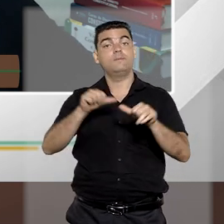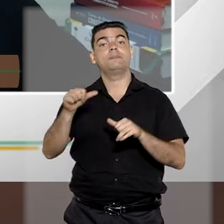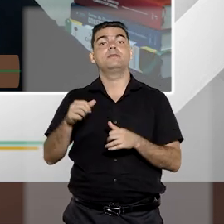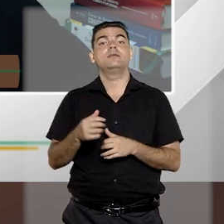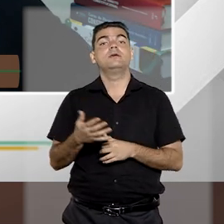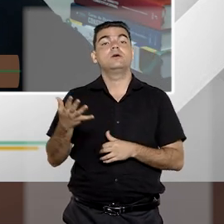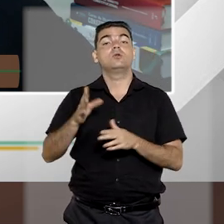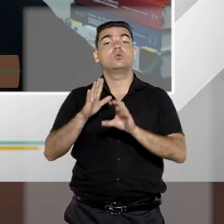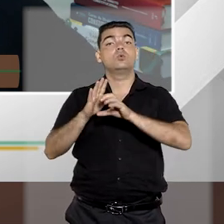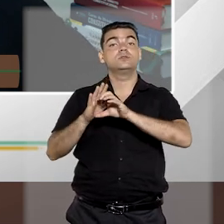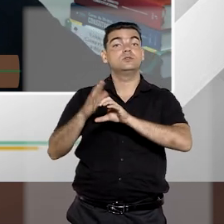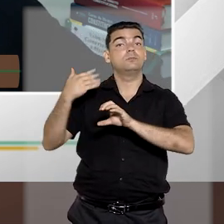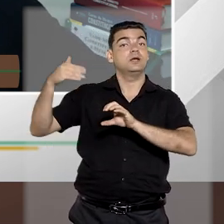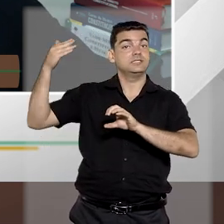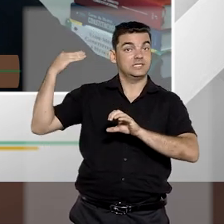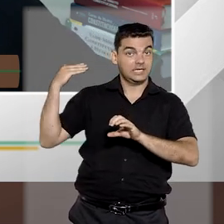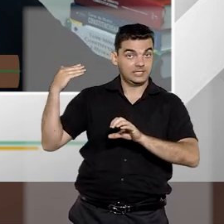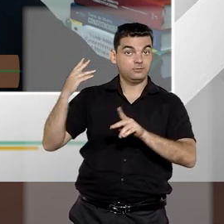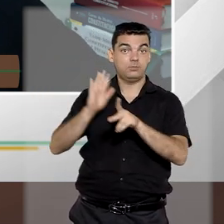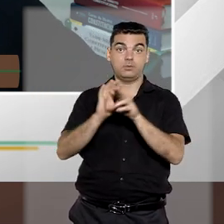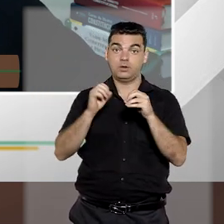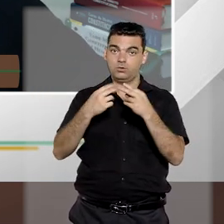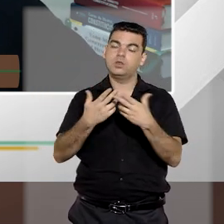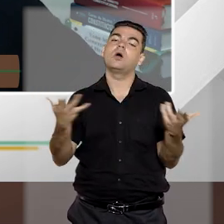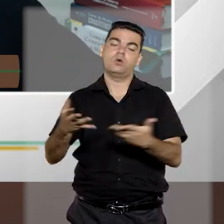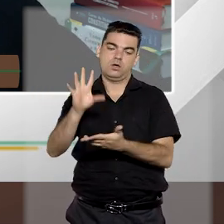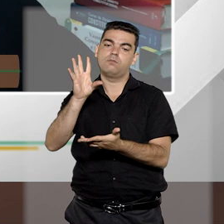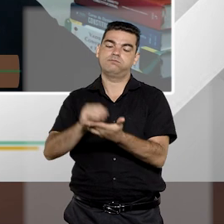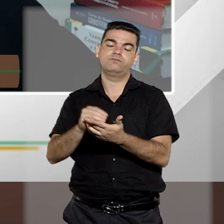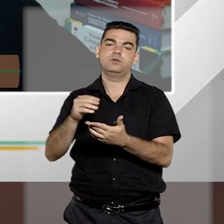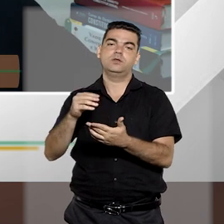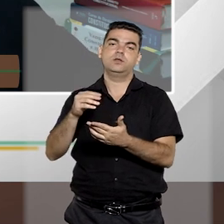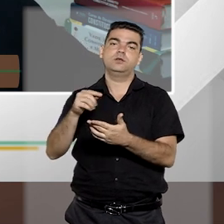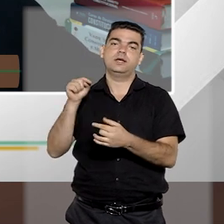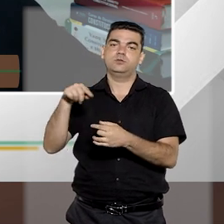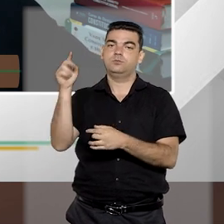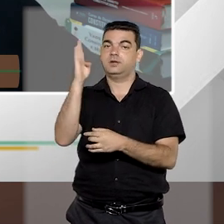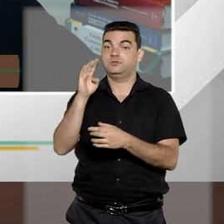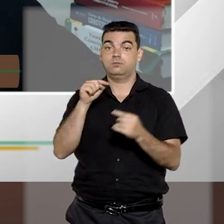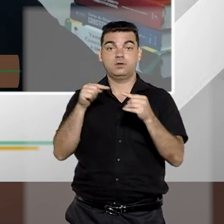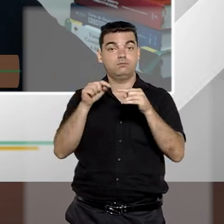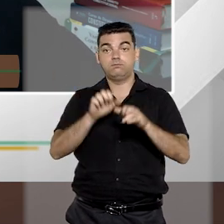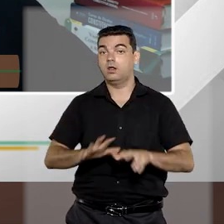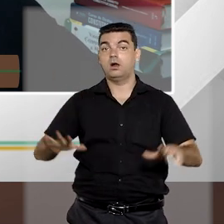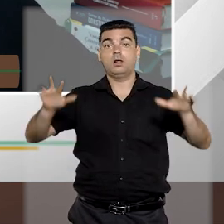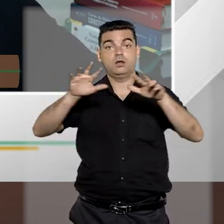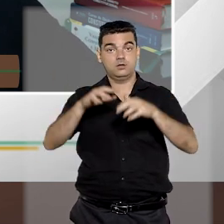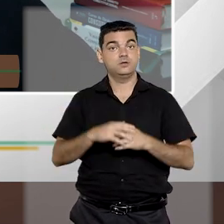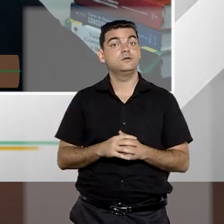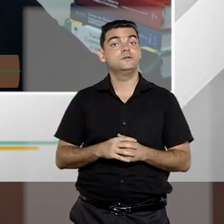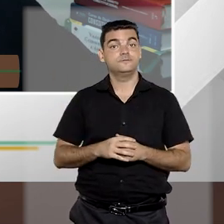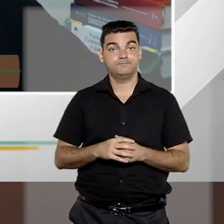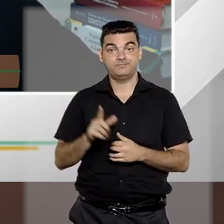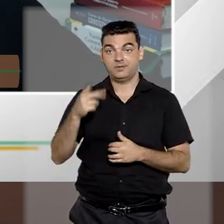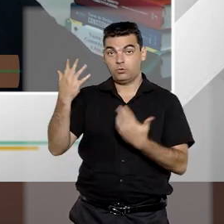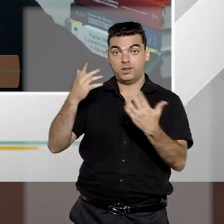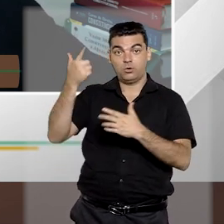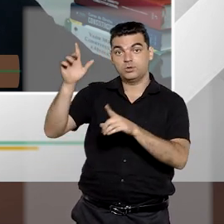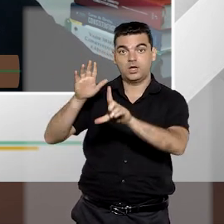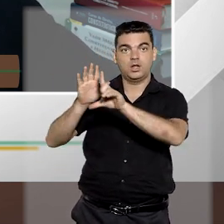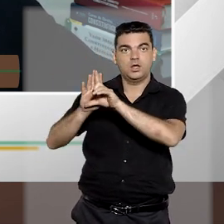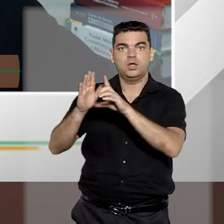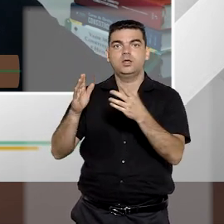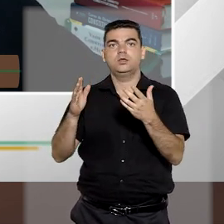ali aquele conceito que era um propósito na Convenção da ONU como regra geral, né? E no nosso entendimento, isso tornou, sim, qualquer outra